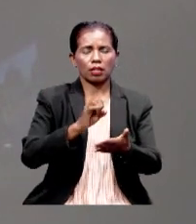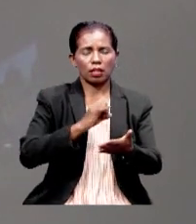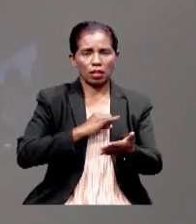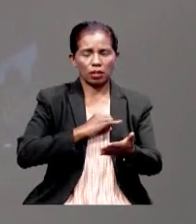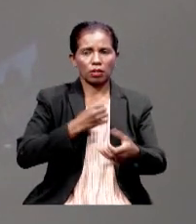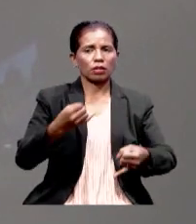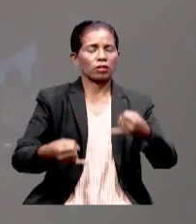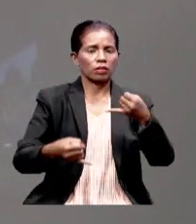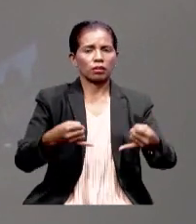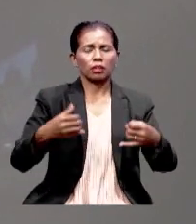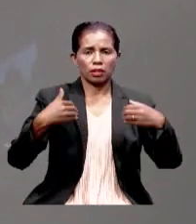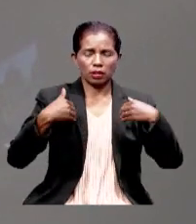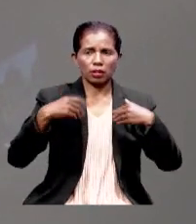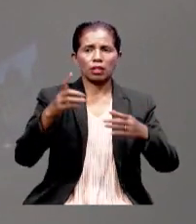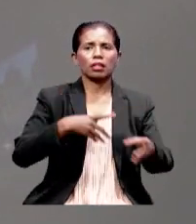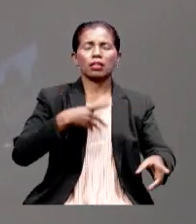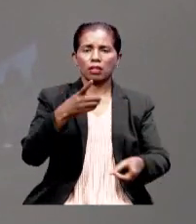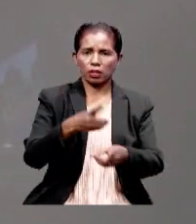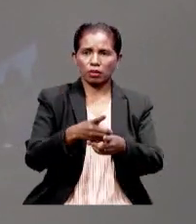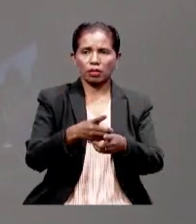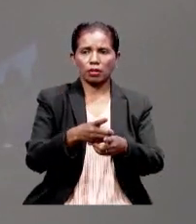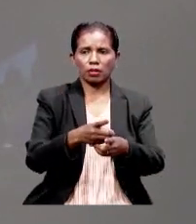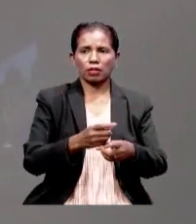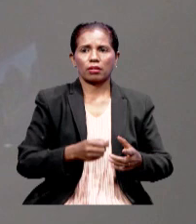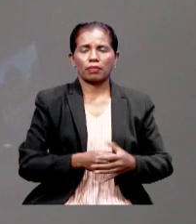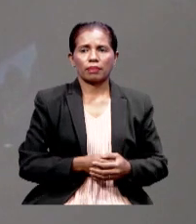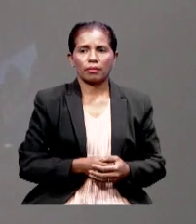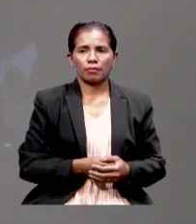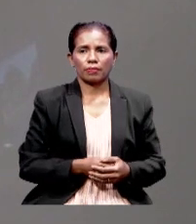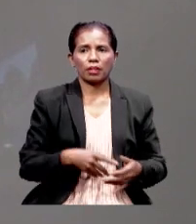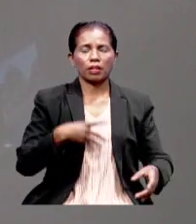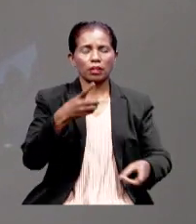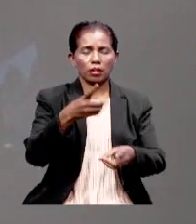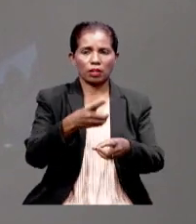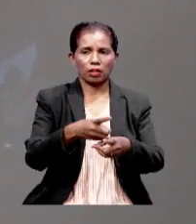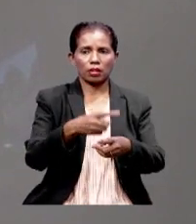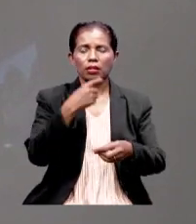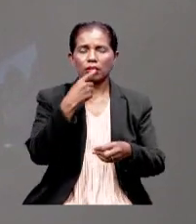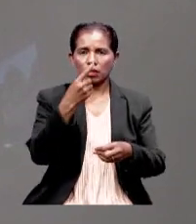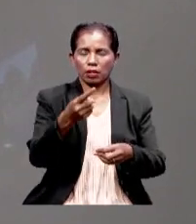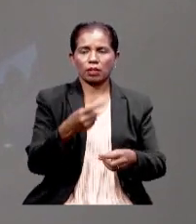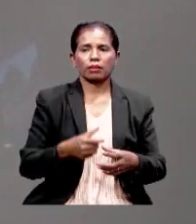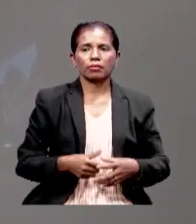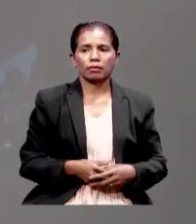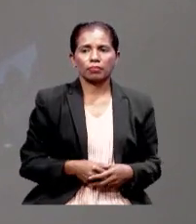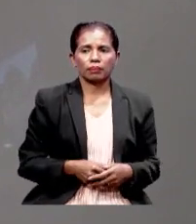jurista, bem, é princípio direito, né? É direito, né? Princípio, ida de